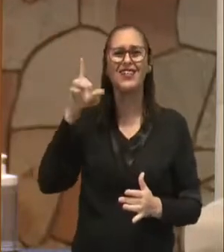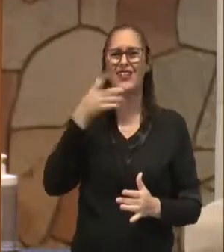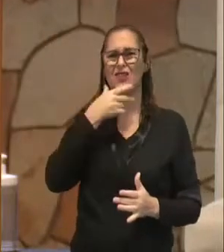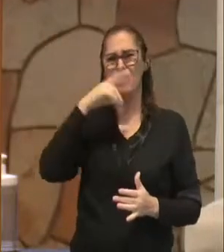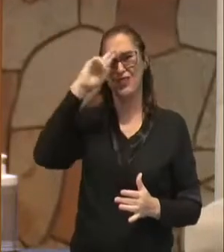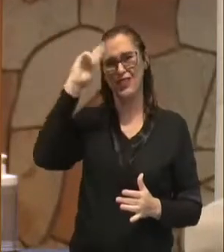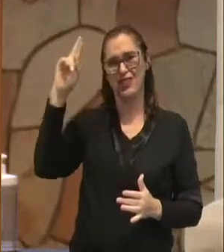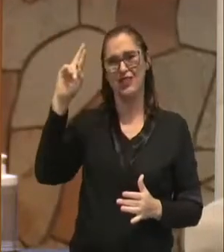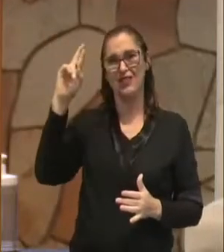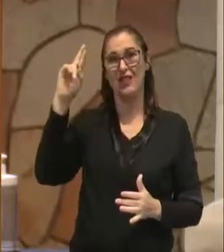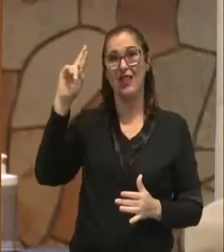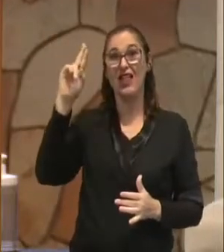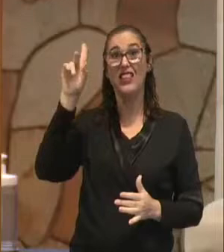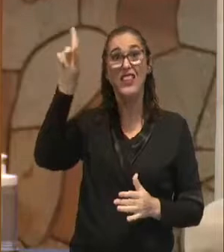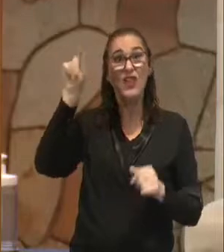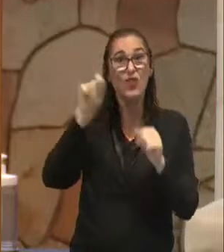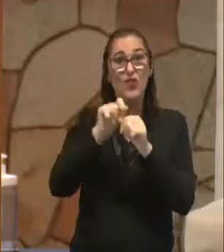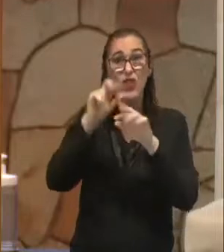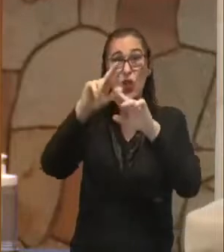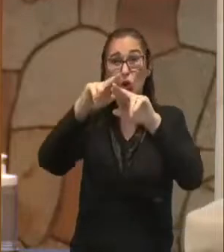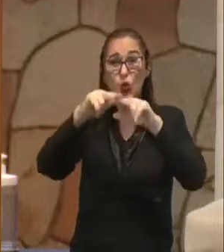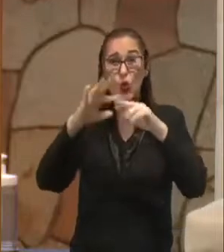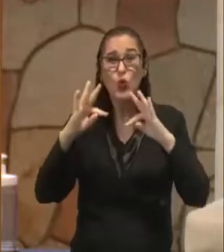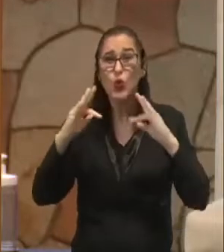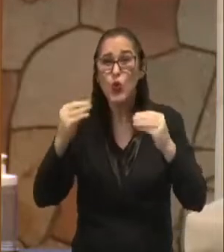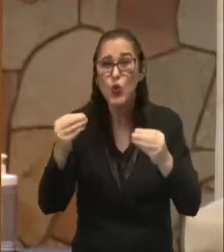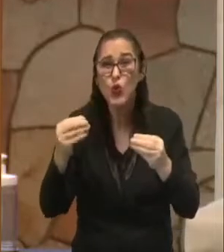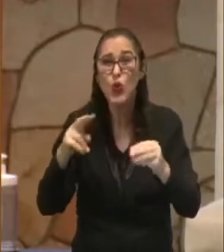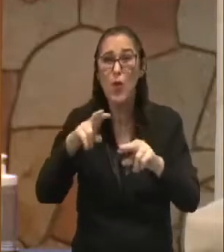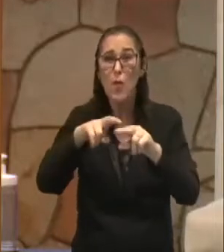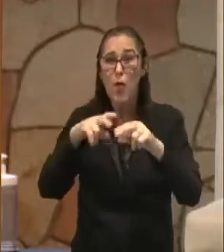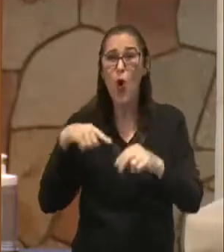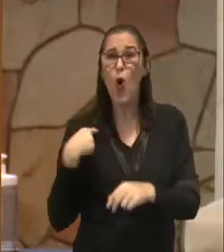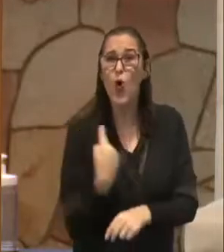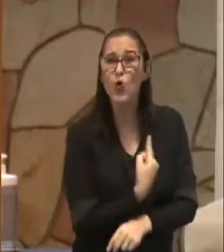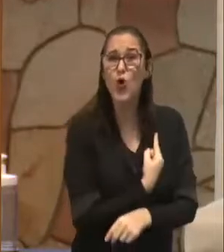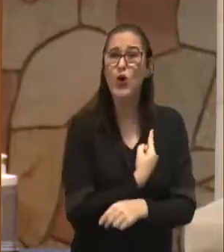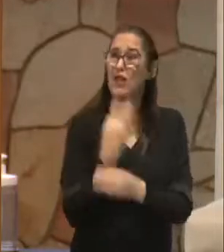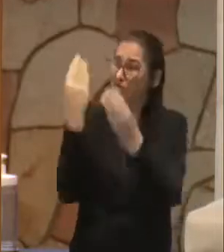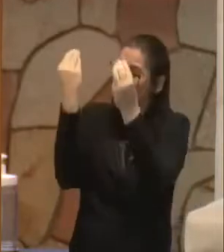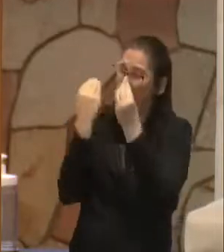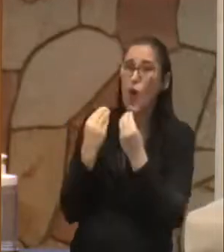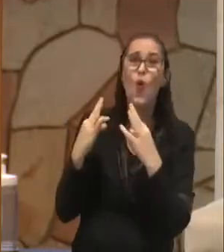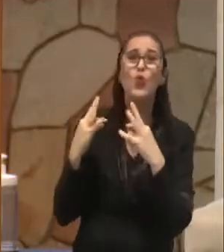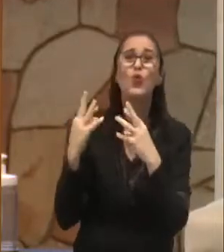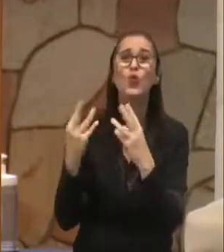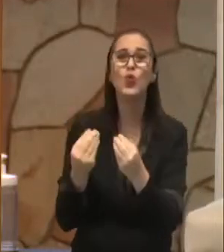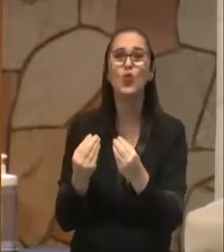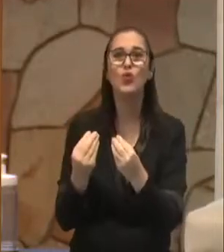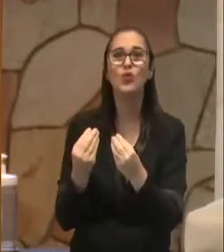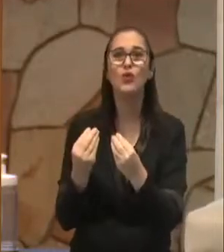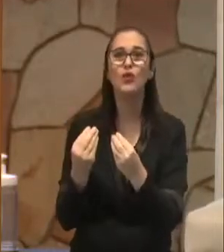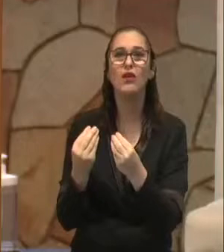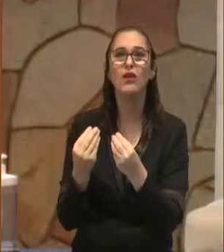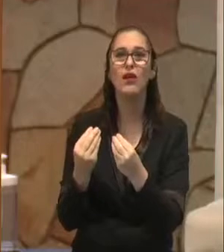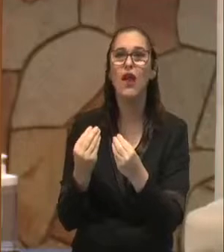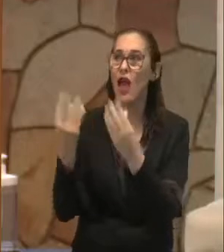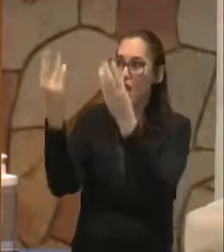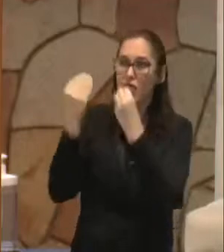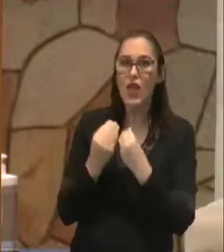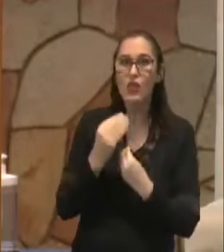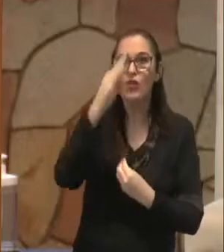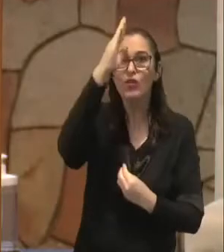fez tudo por nós. Deus nos deu tudo e Ele nos deu de graça. Ele nos